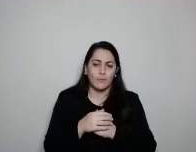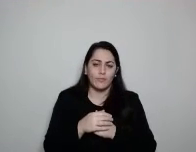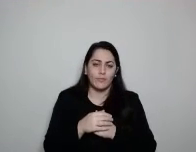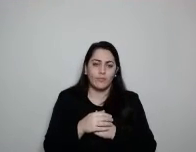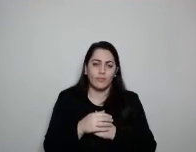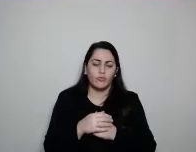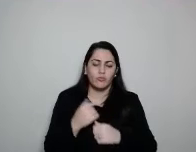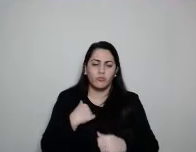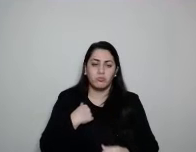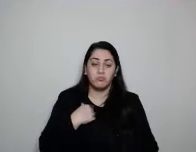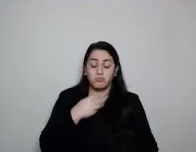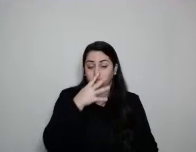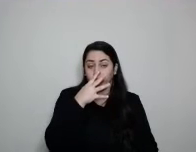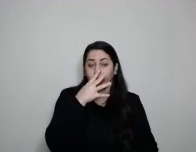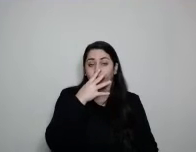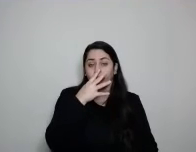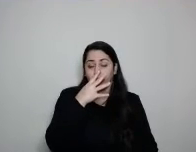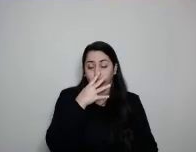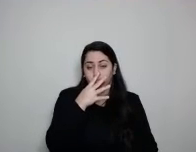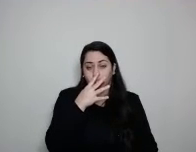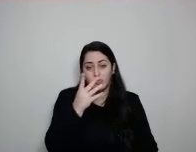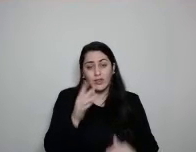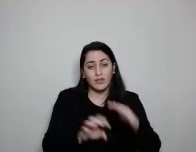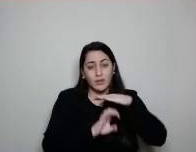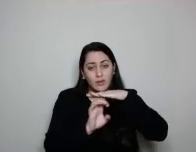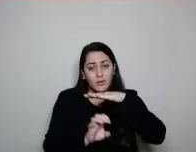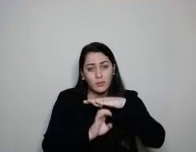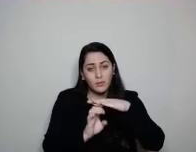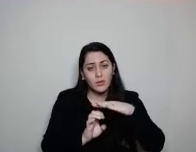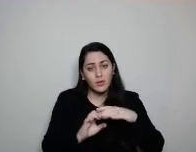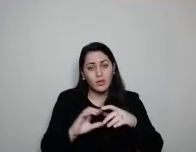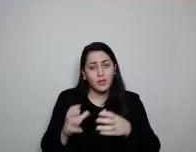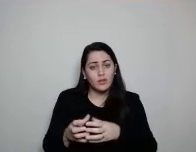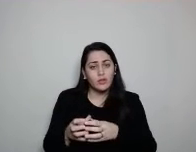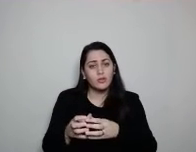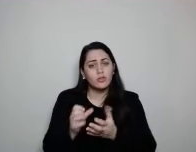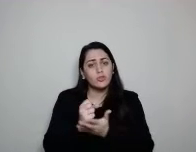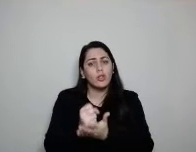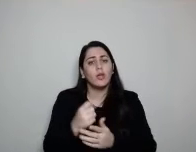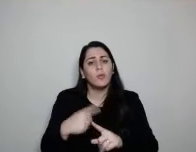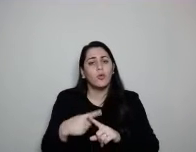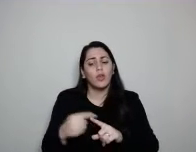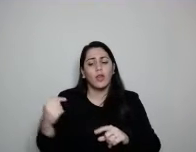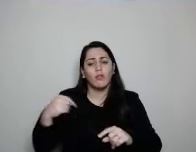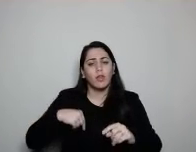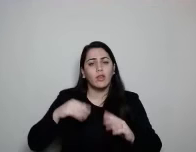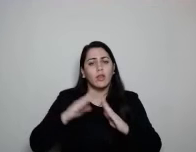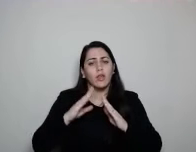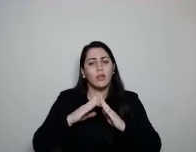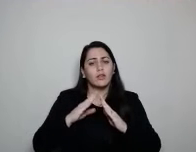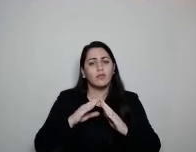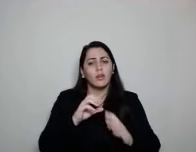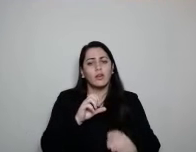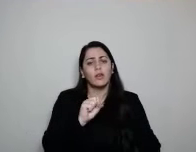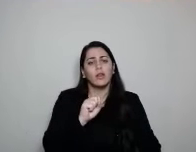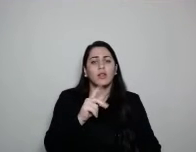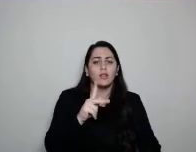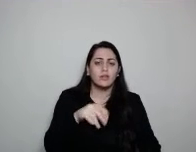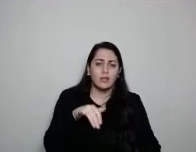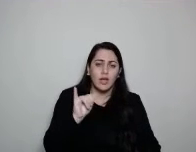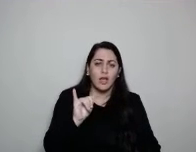surpreso aqui que essas empresas de assistência... Porque aqui em casa vem pessoal da Sky, e aqui no meu prédio dá muito